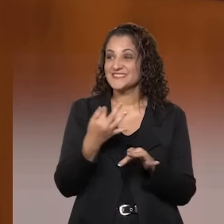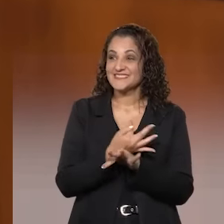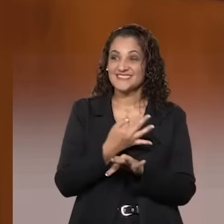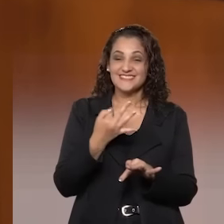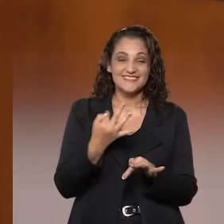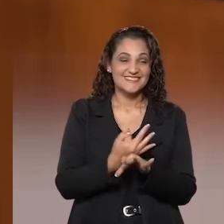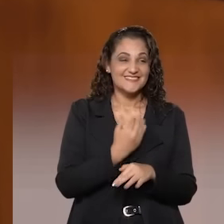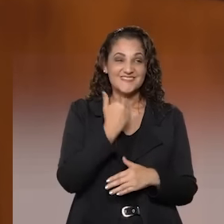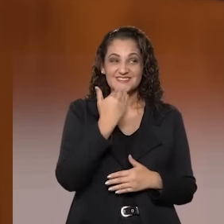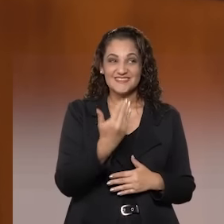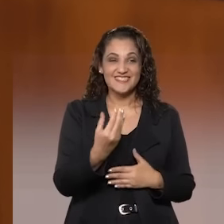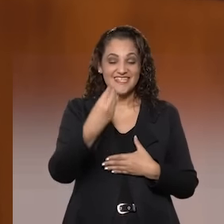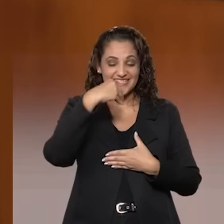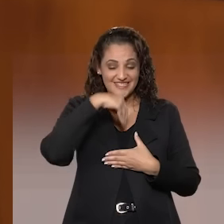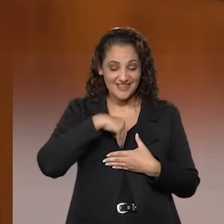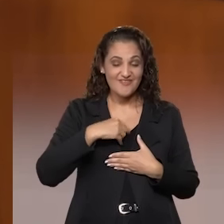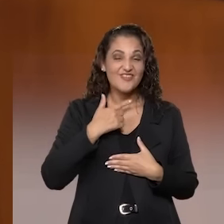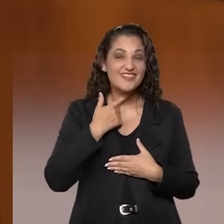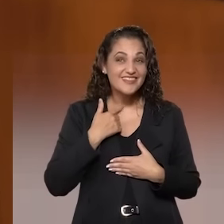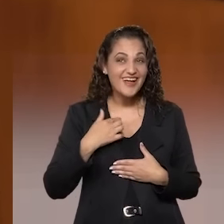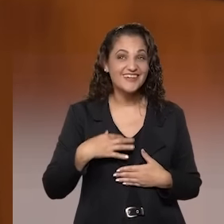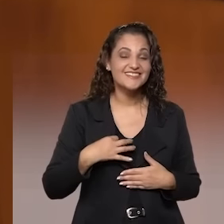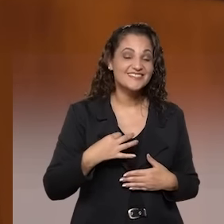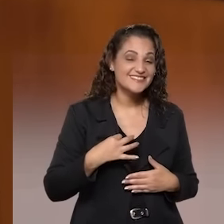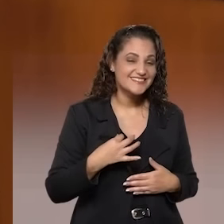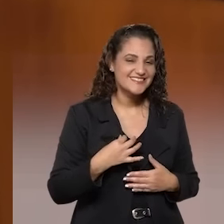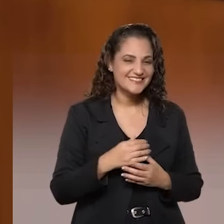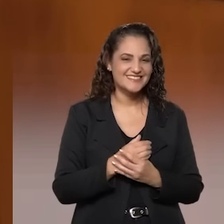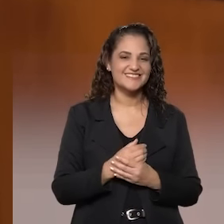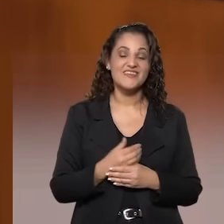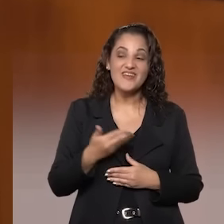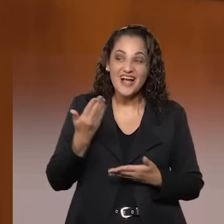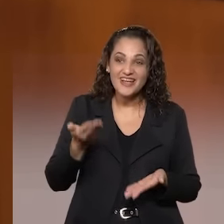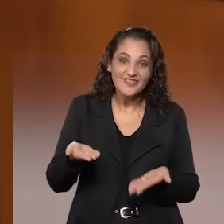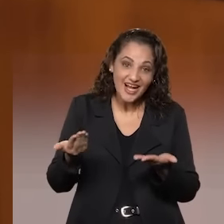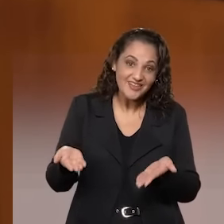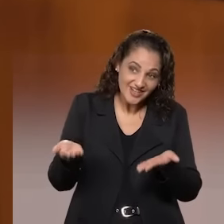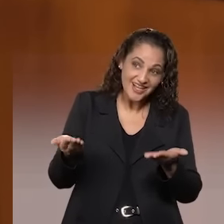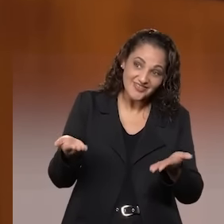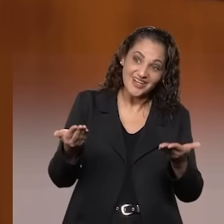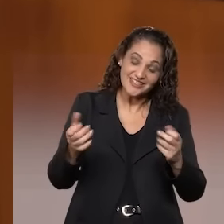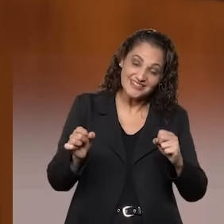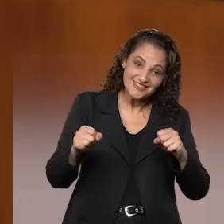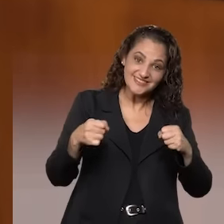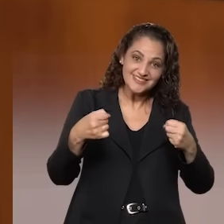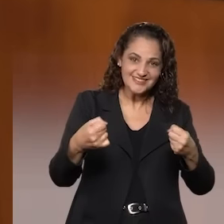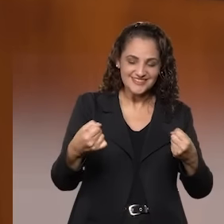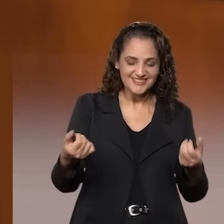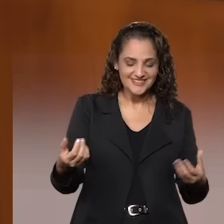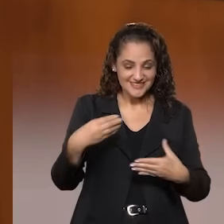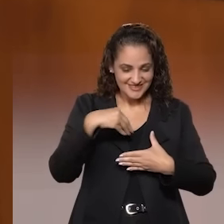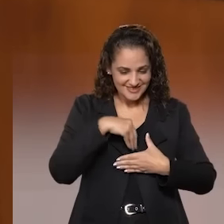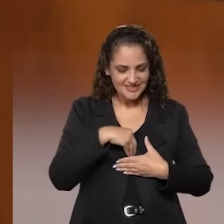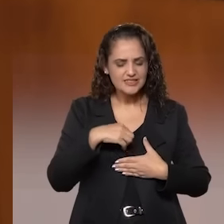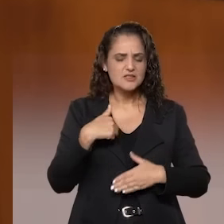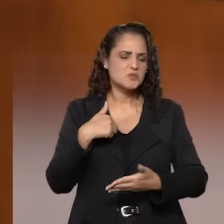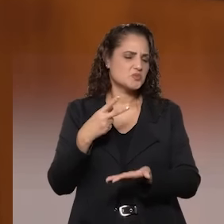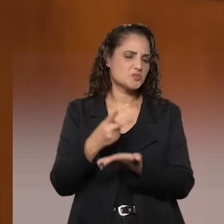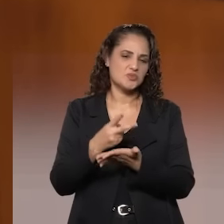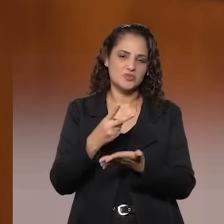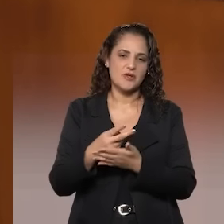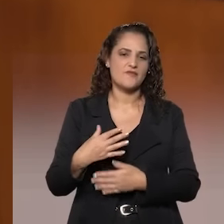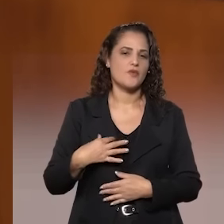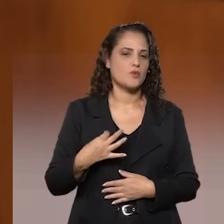fazer e fazer então Eu sempre tive atividades de voluntariado aqui em São Paulo eu comecei na brh São